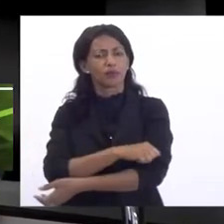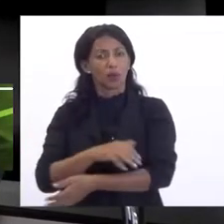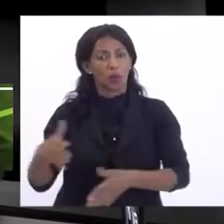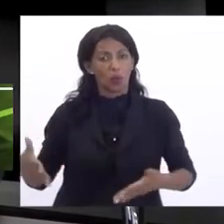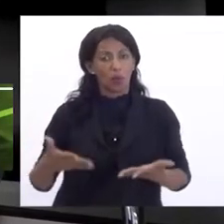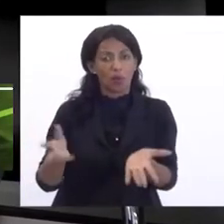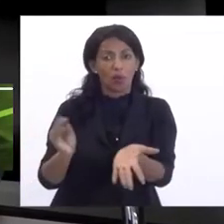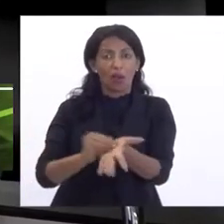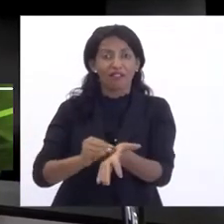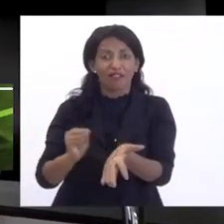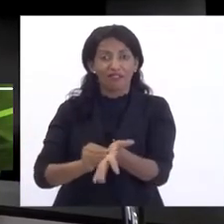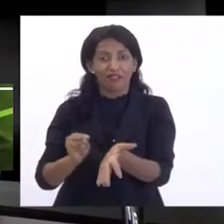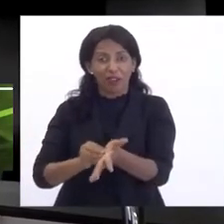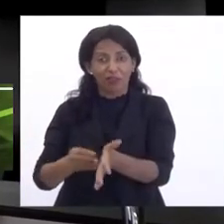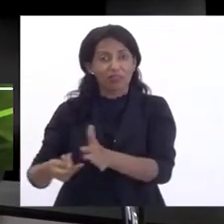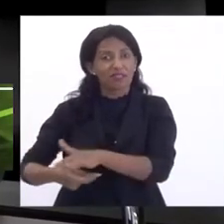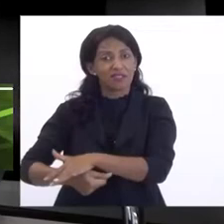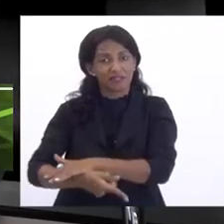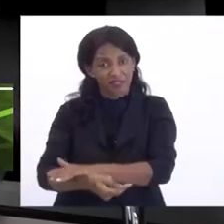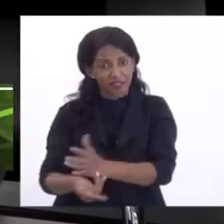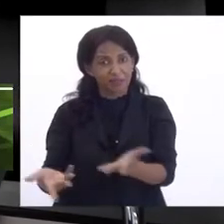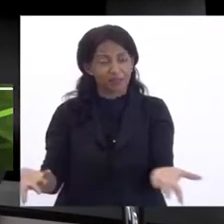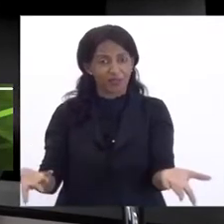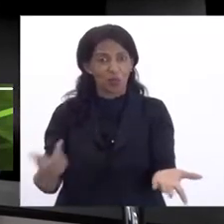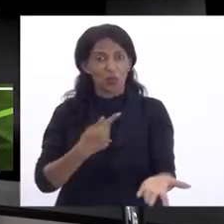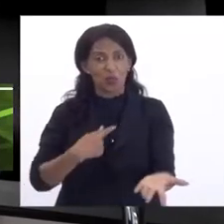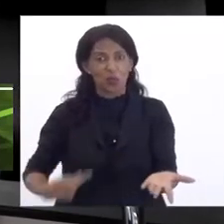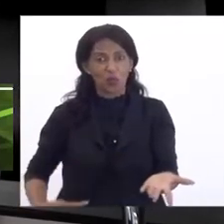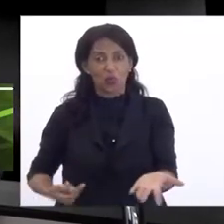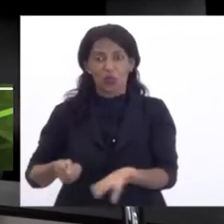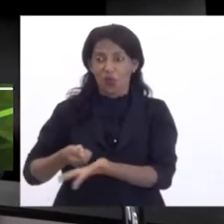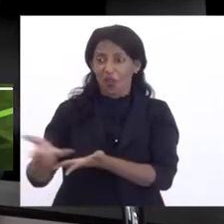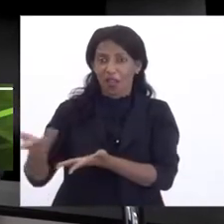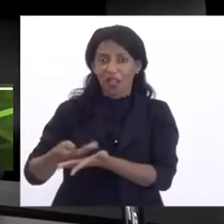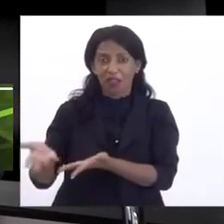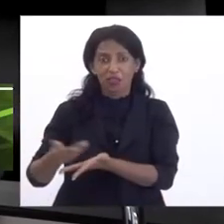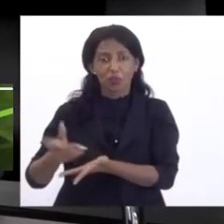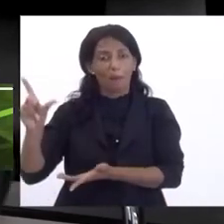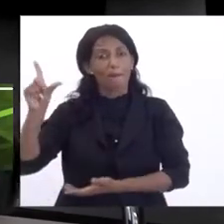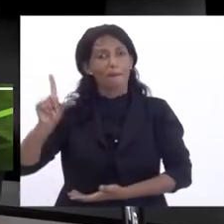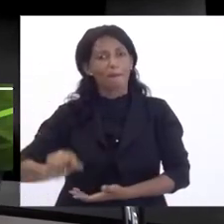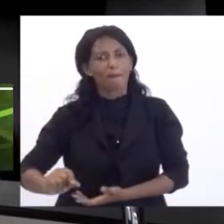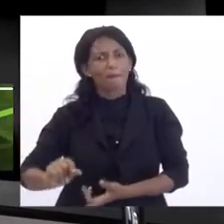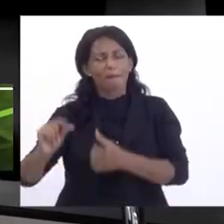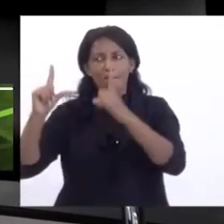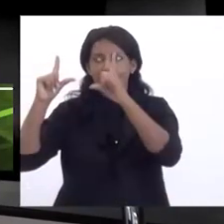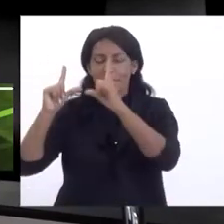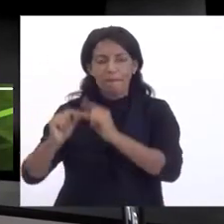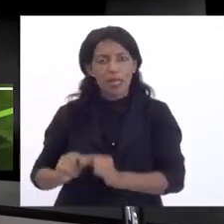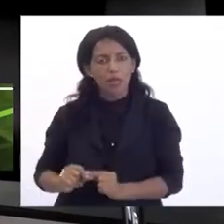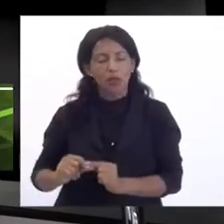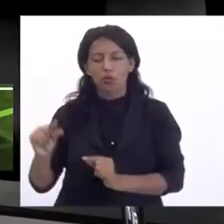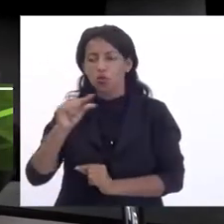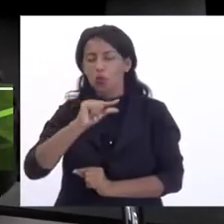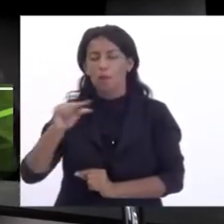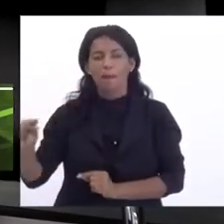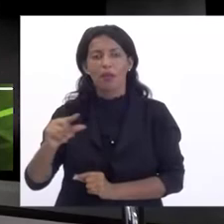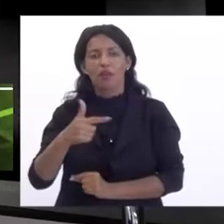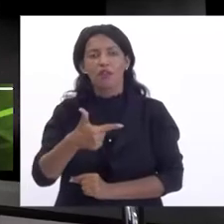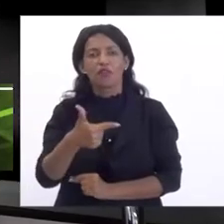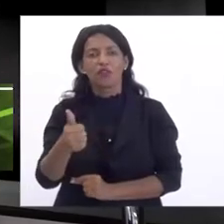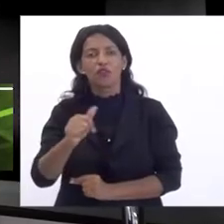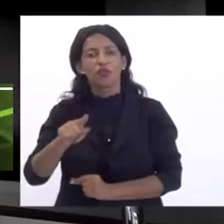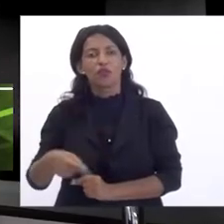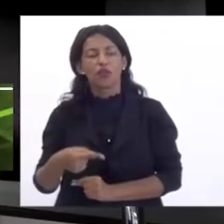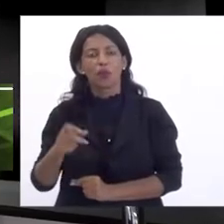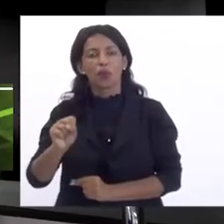a falta desses investimentos. O governo gastou menos que o mínimo em educação,